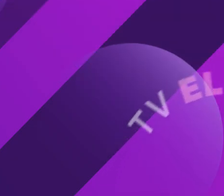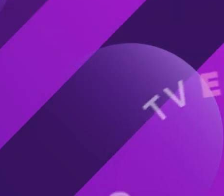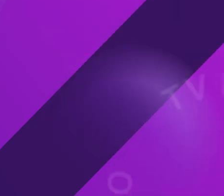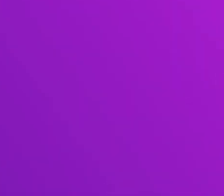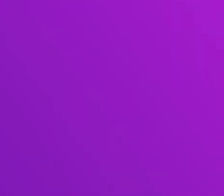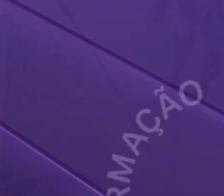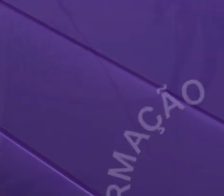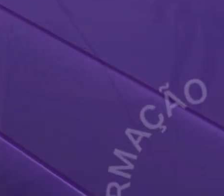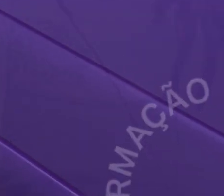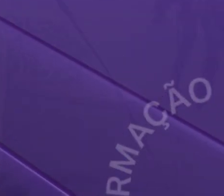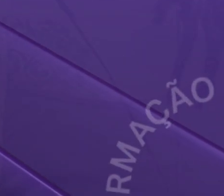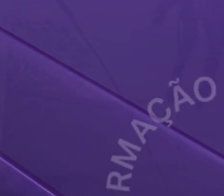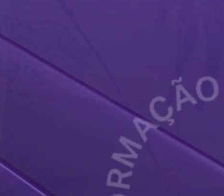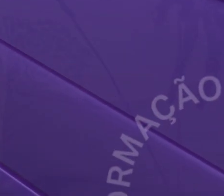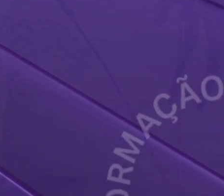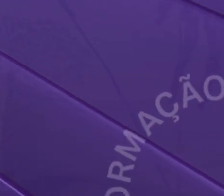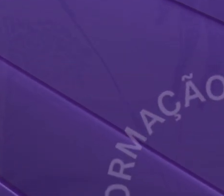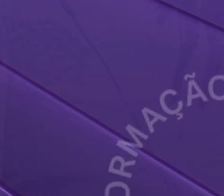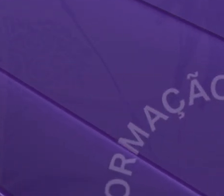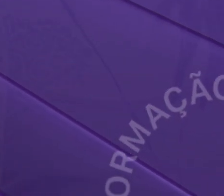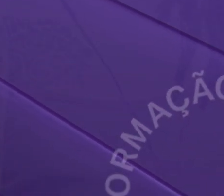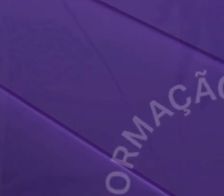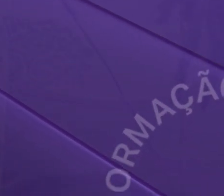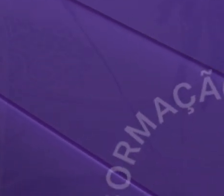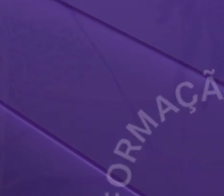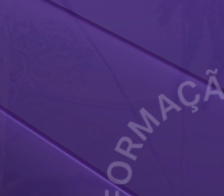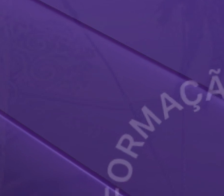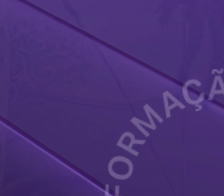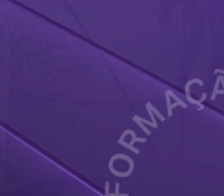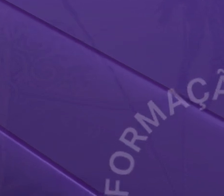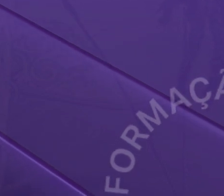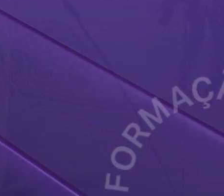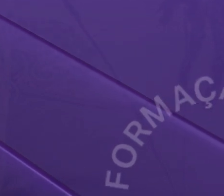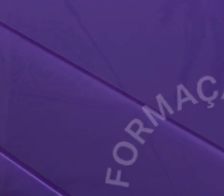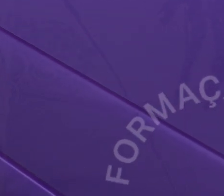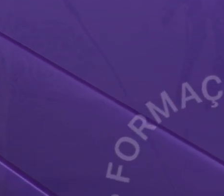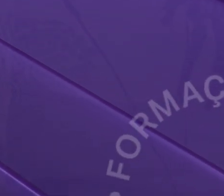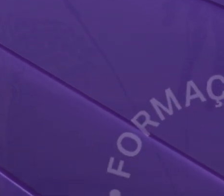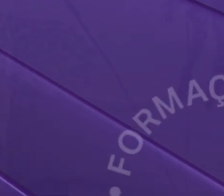Fique com TV Elas por Elas Formação, que semana que vem tem mais.